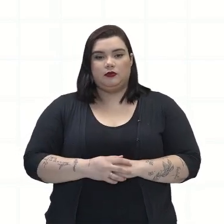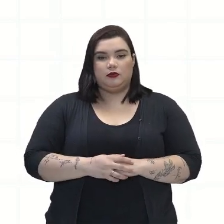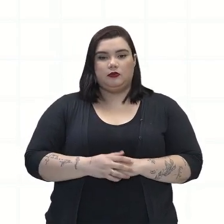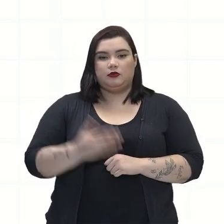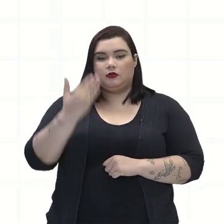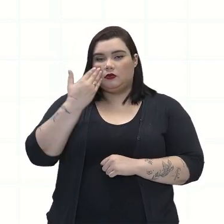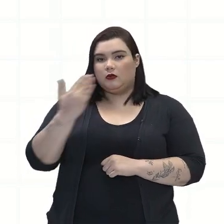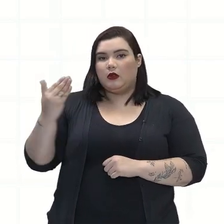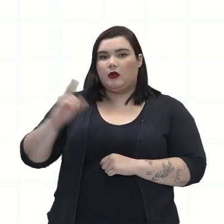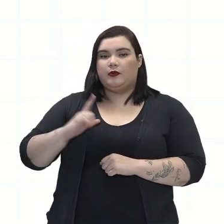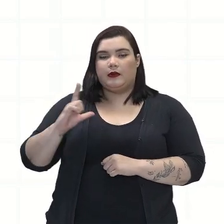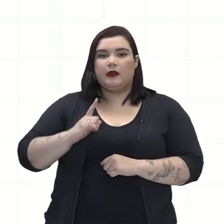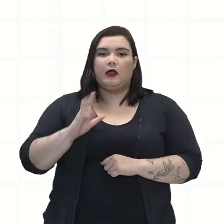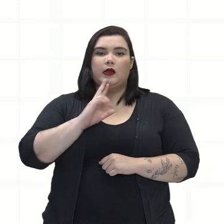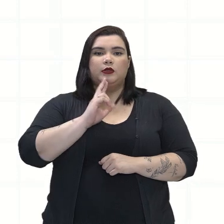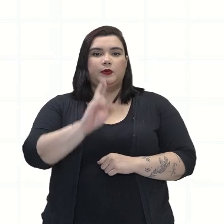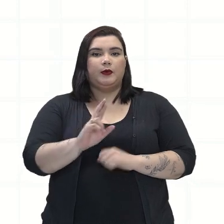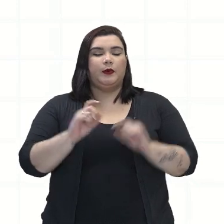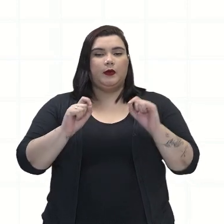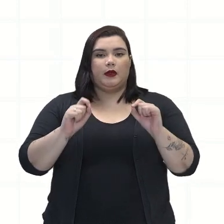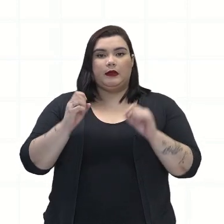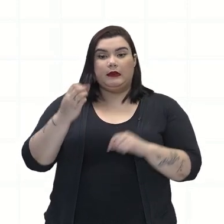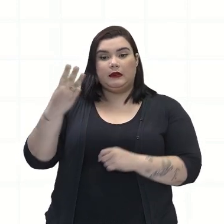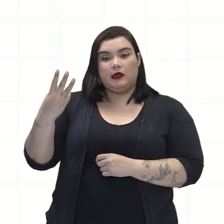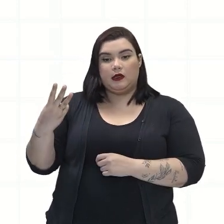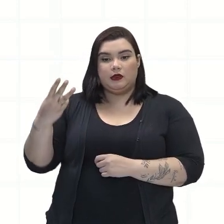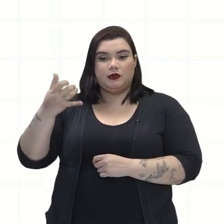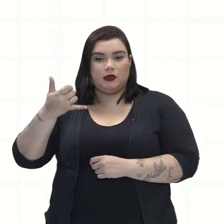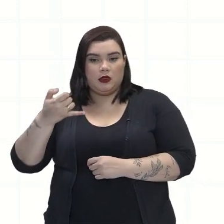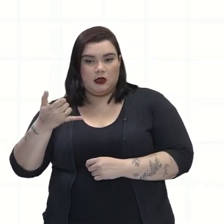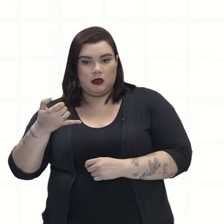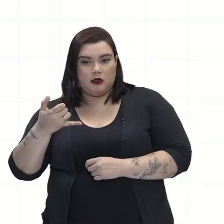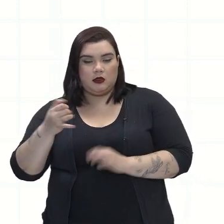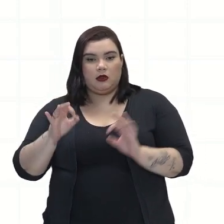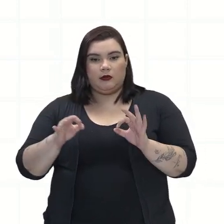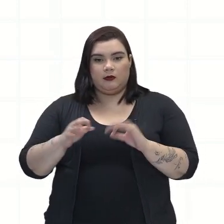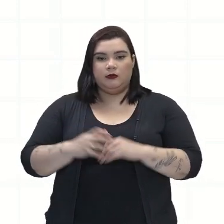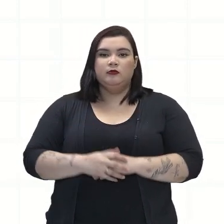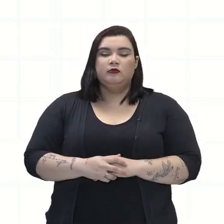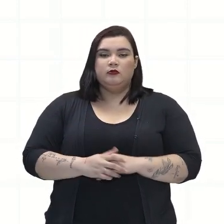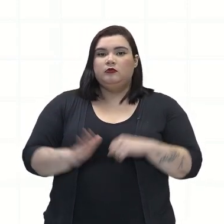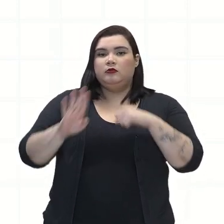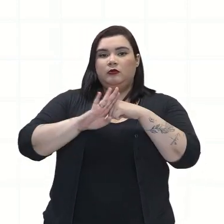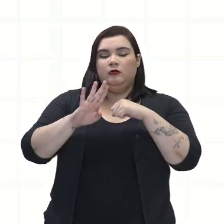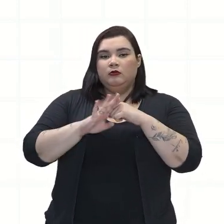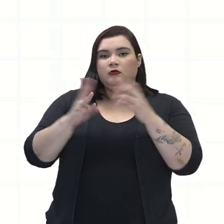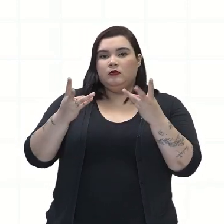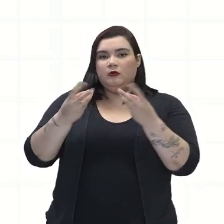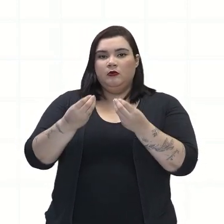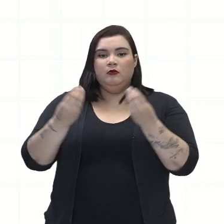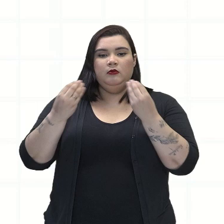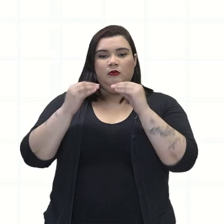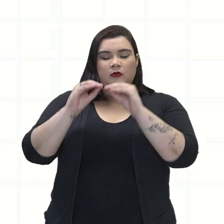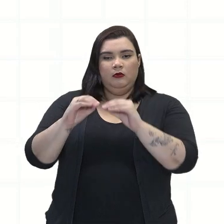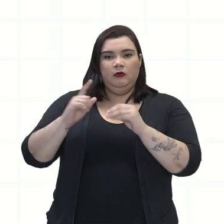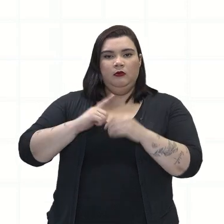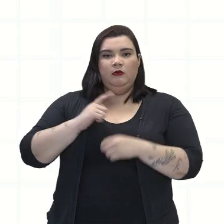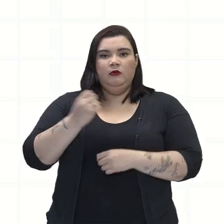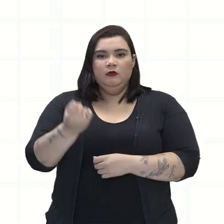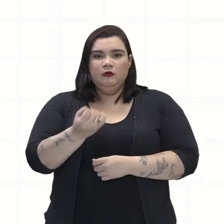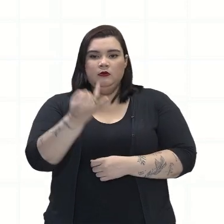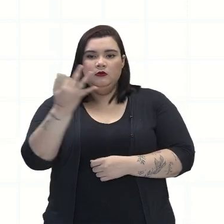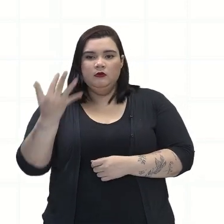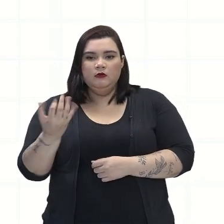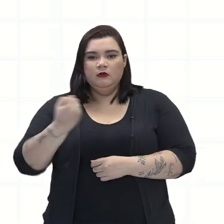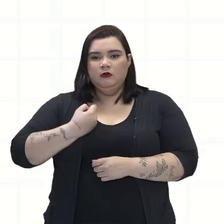pens. Tenho 3 canetas. Então, um substantivo contável aqui que está sendo quantificado por meio de um